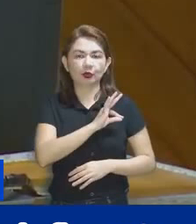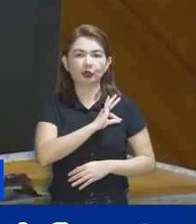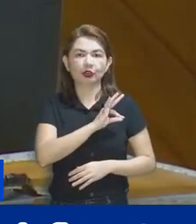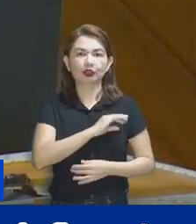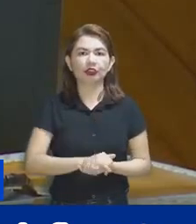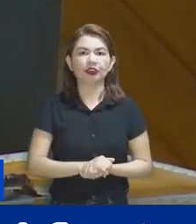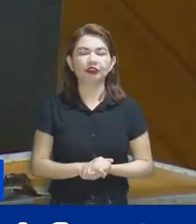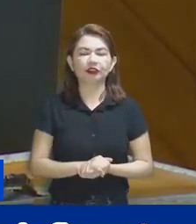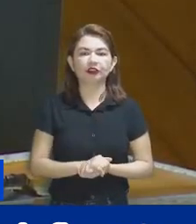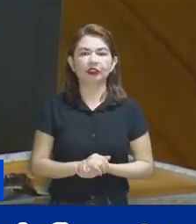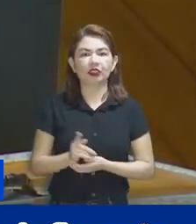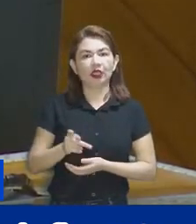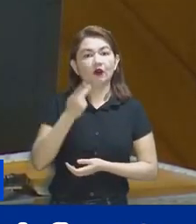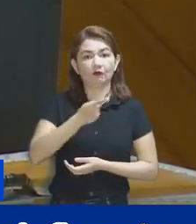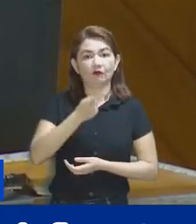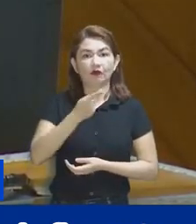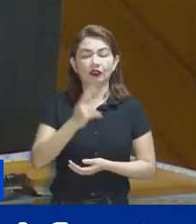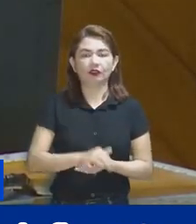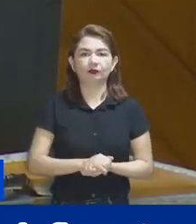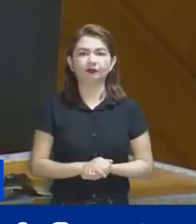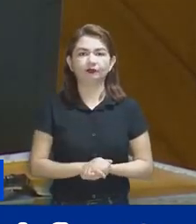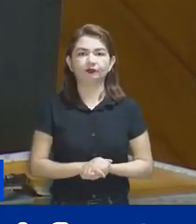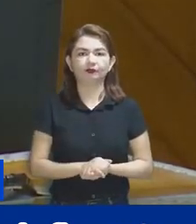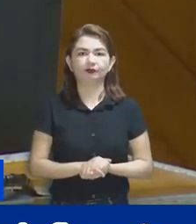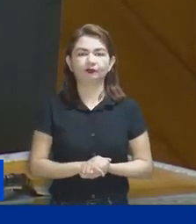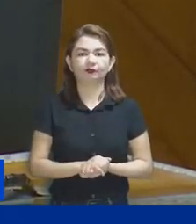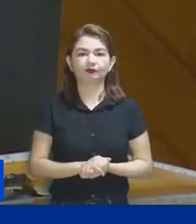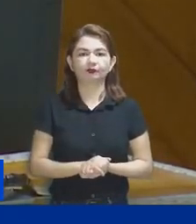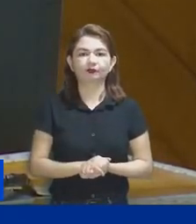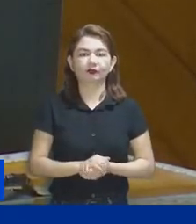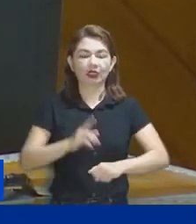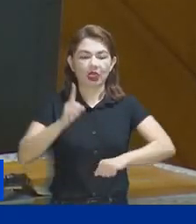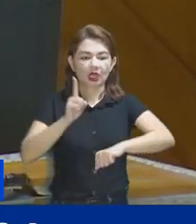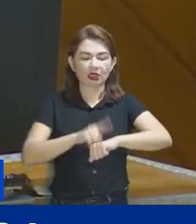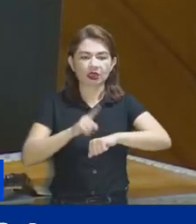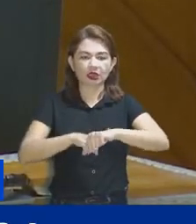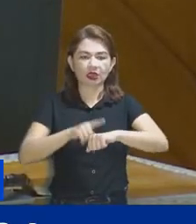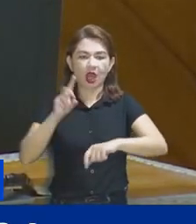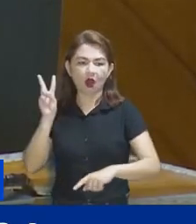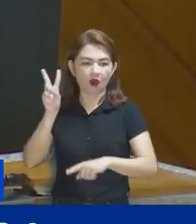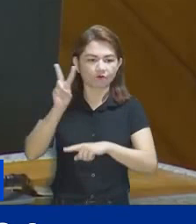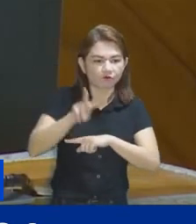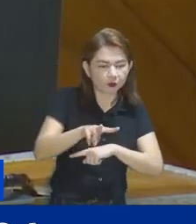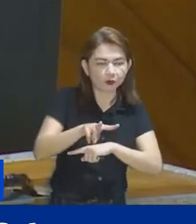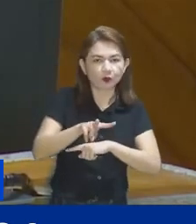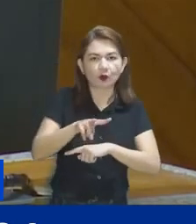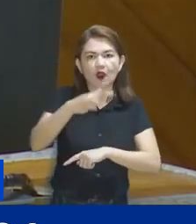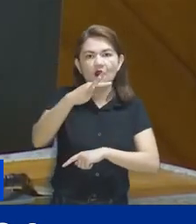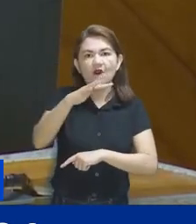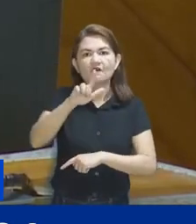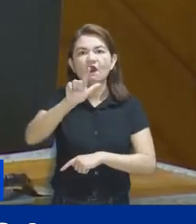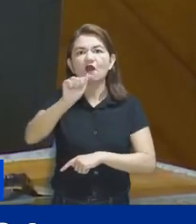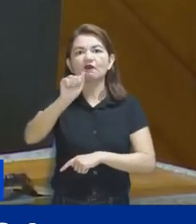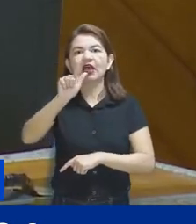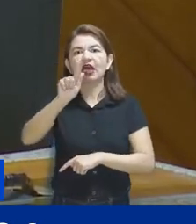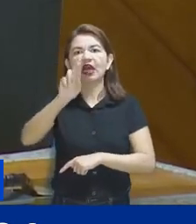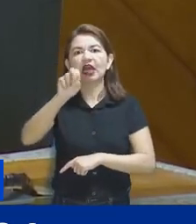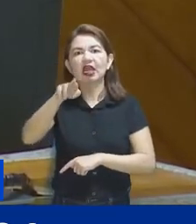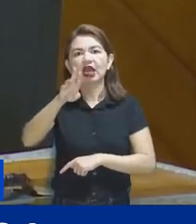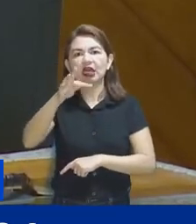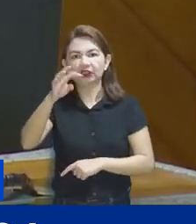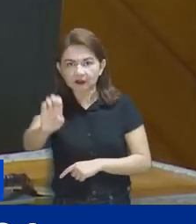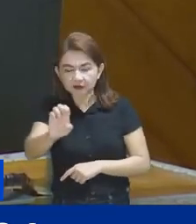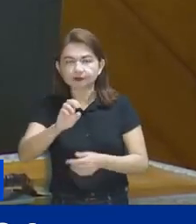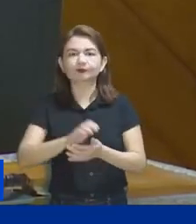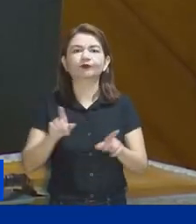autoridade responsável pela lavratura do flagrante. Deferiu-se a juntada do laudo pericial número